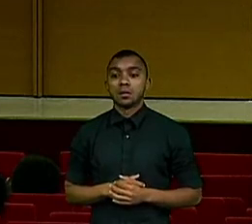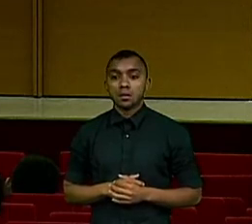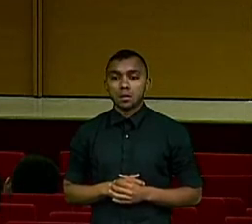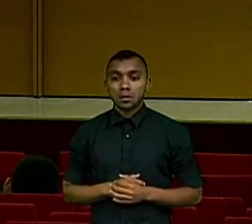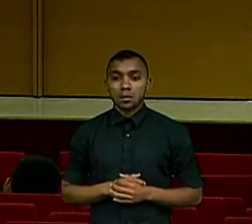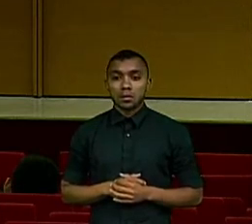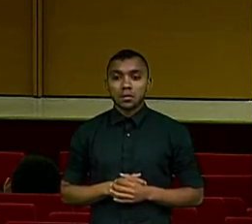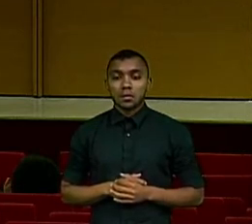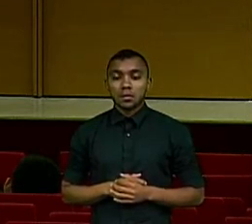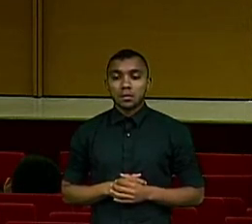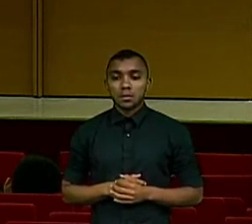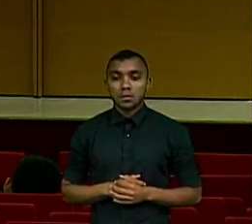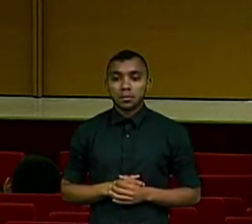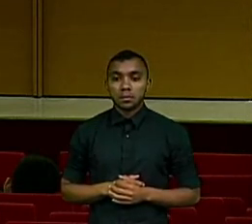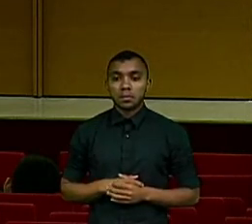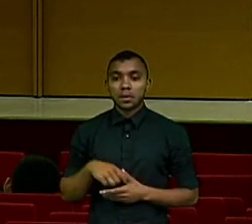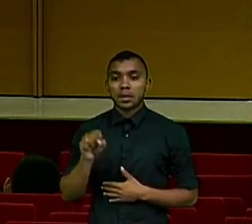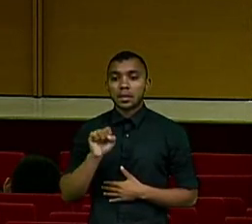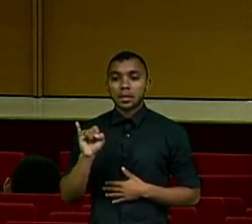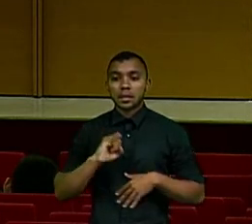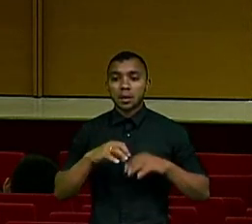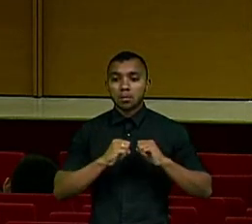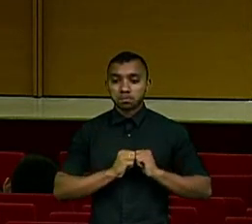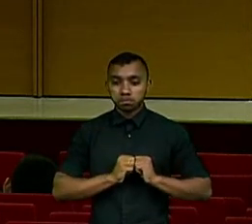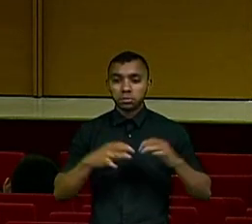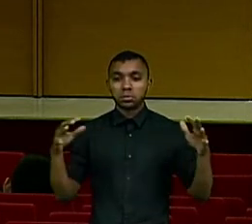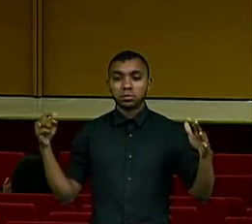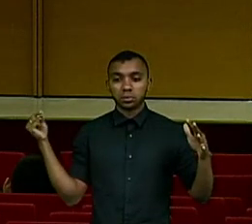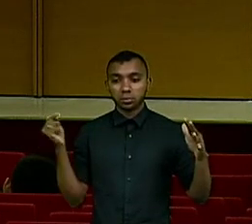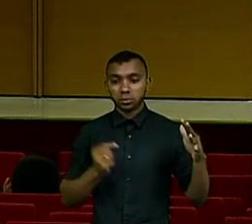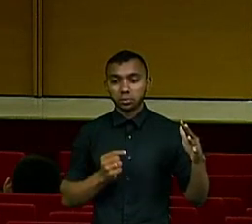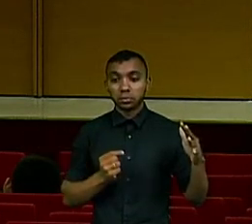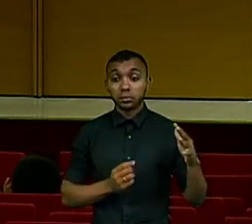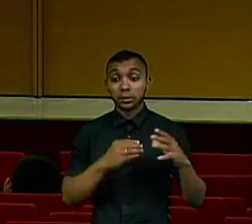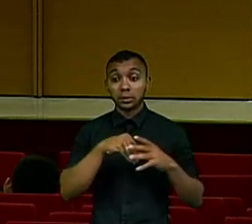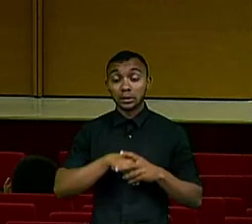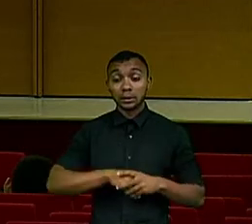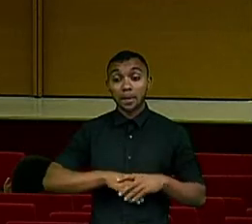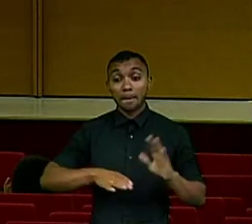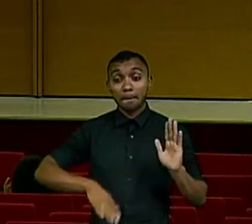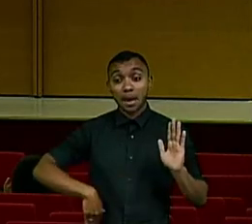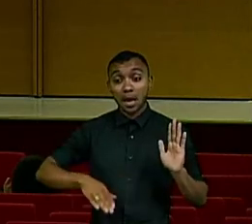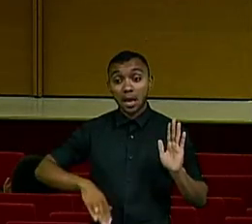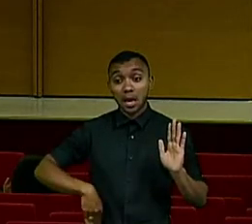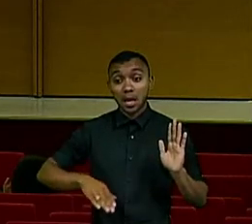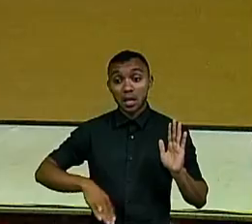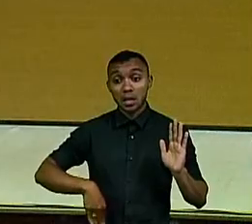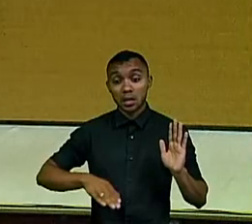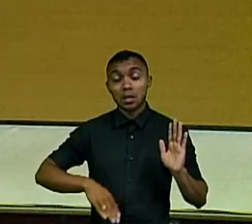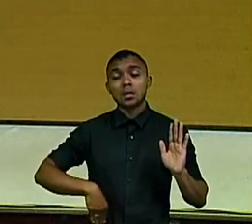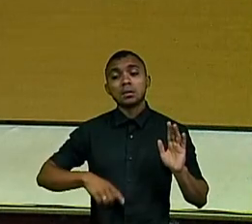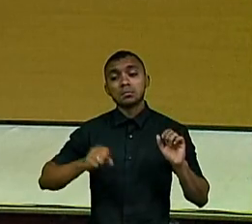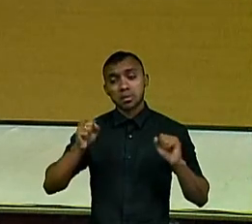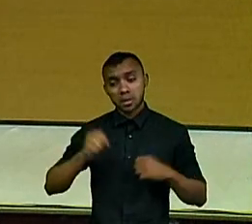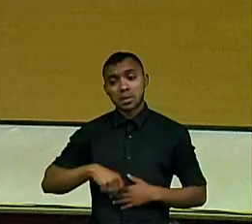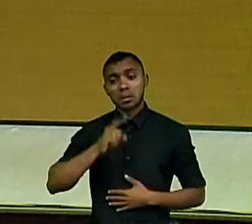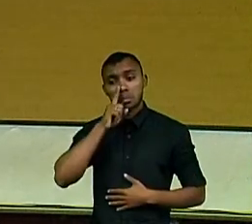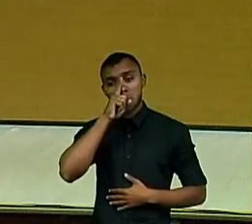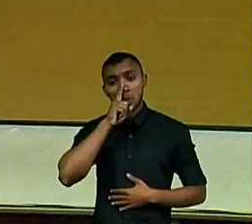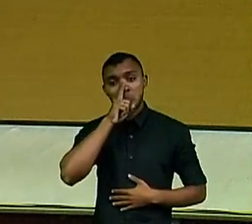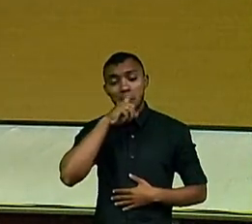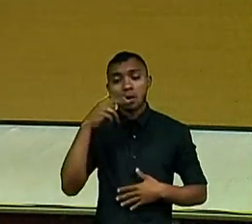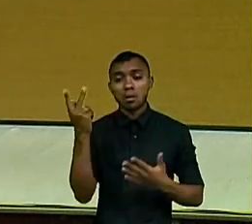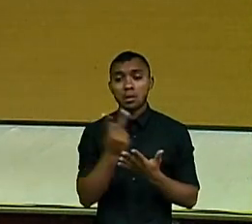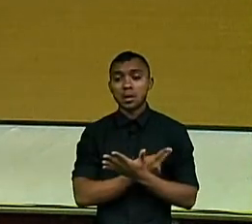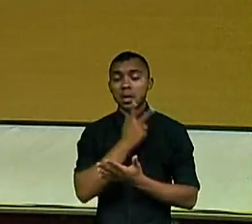explosão de um vulcão dentro da água pode acontecer sim uma oscilação